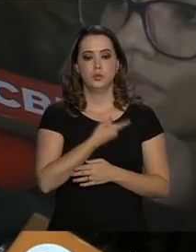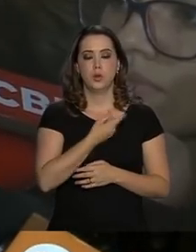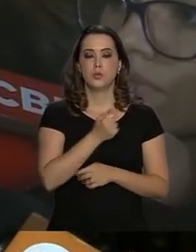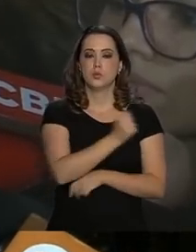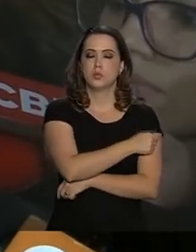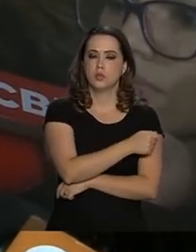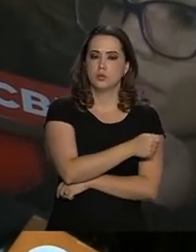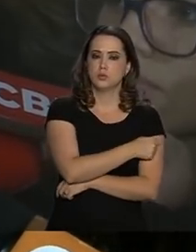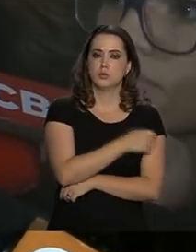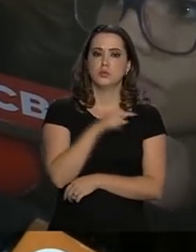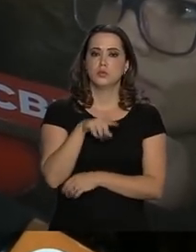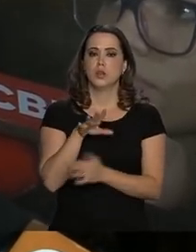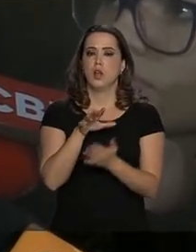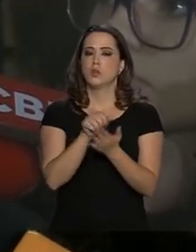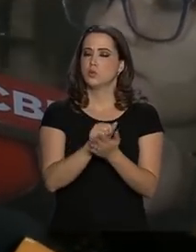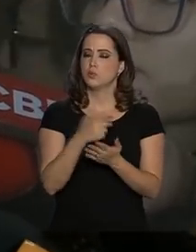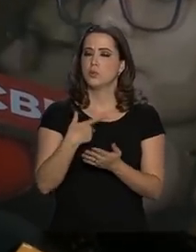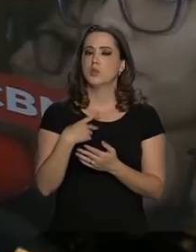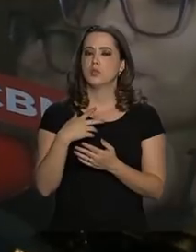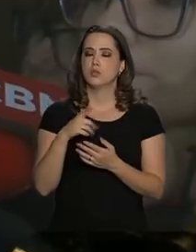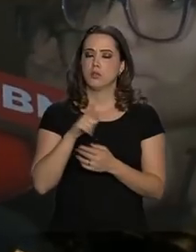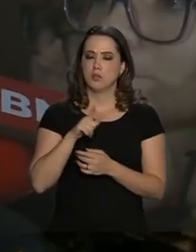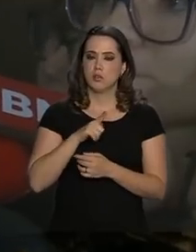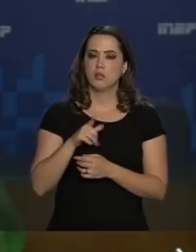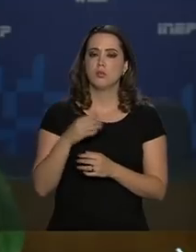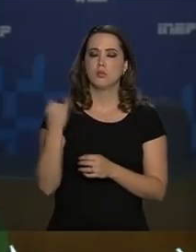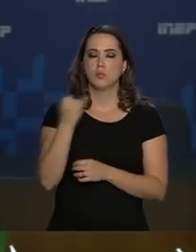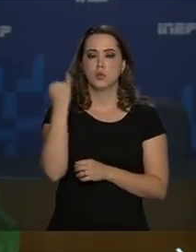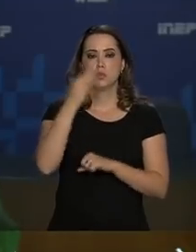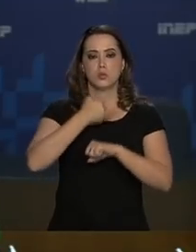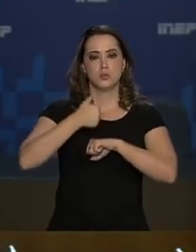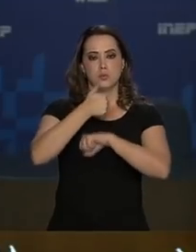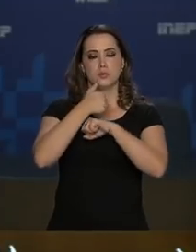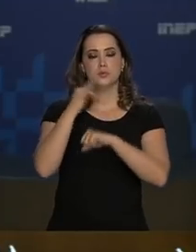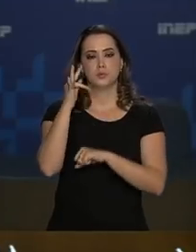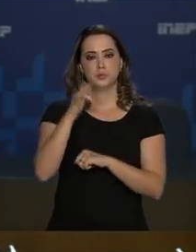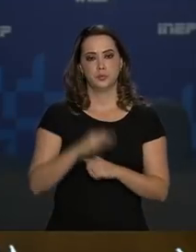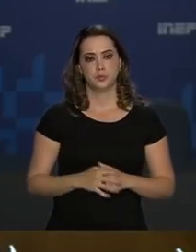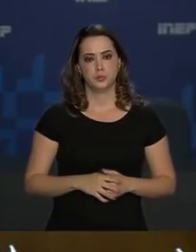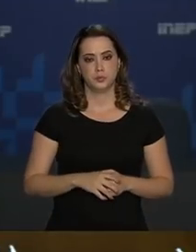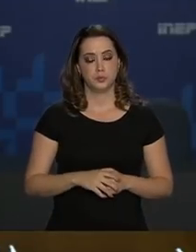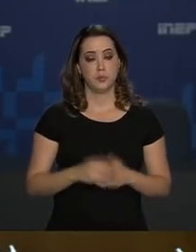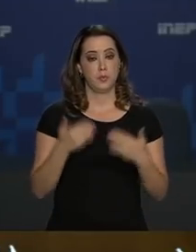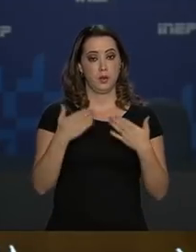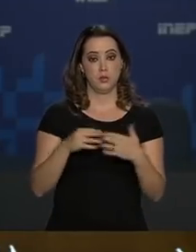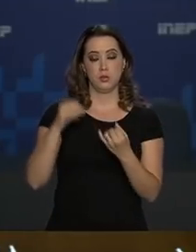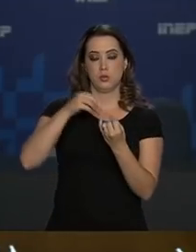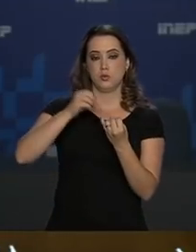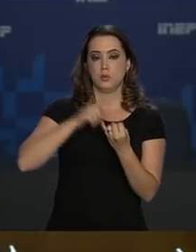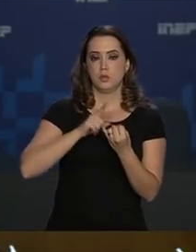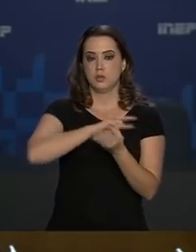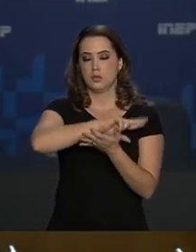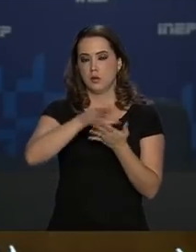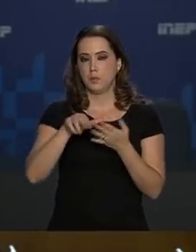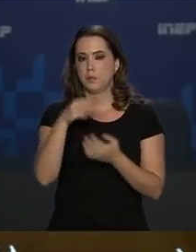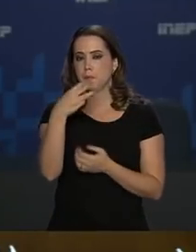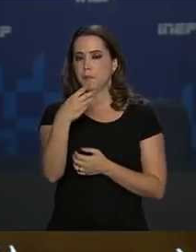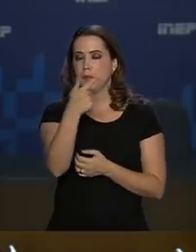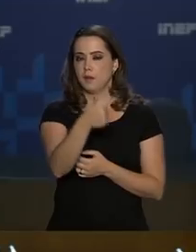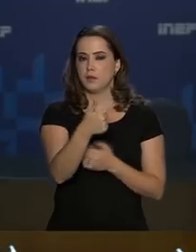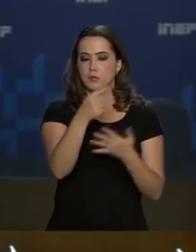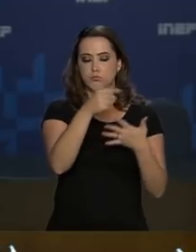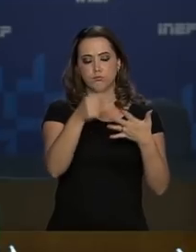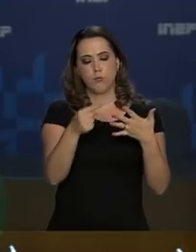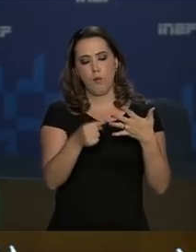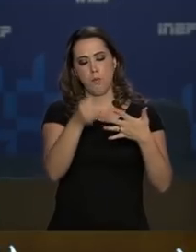estudantes né assumirem uma posição profissional de destaque à frente do INEP o novo presidente disse que terá 32 ações